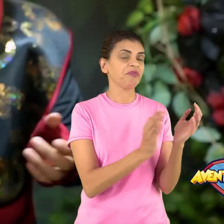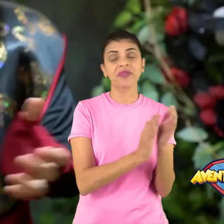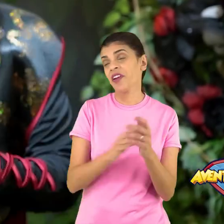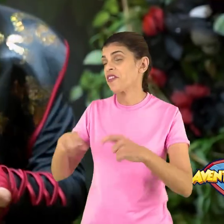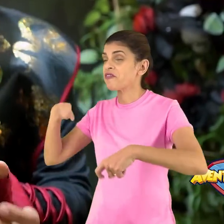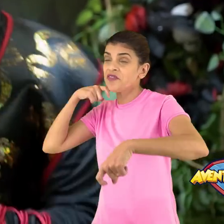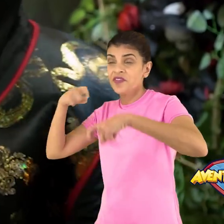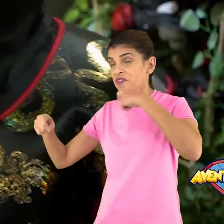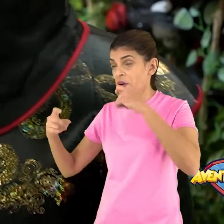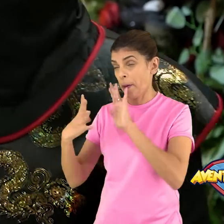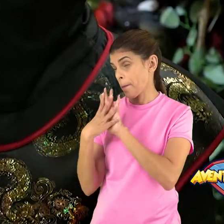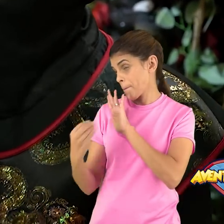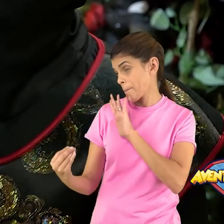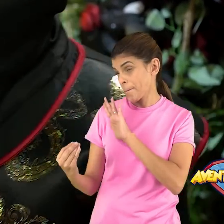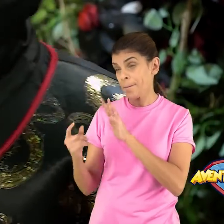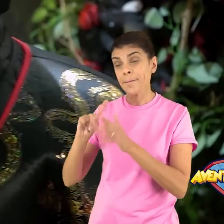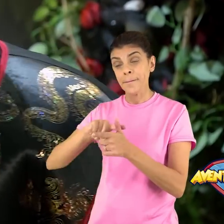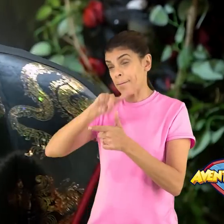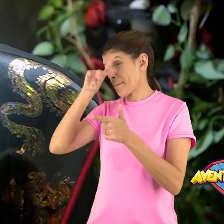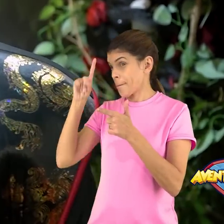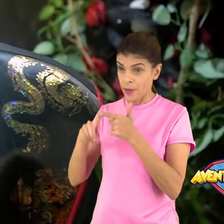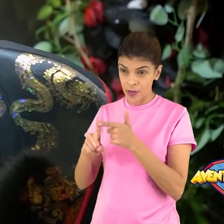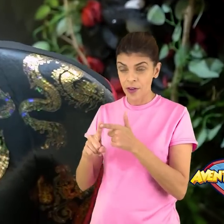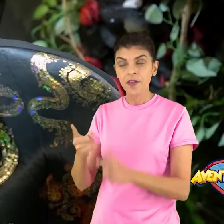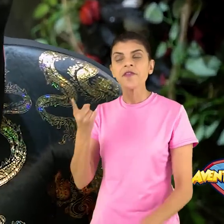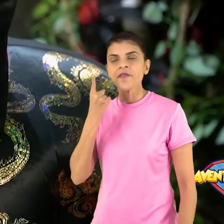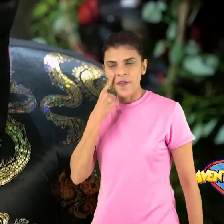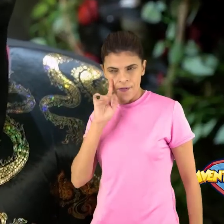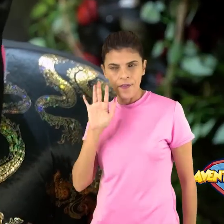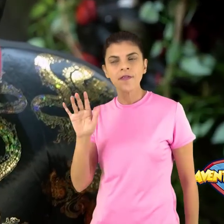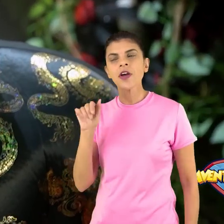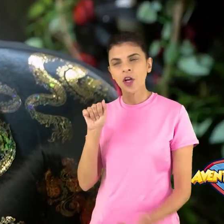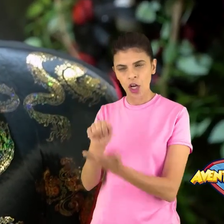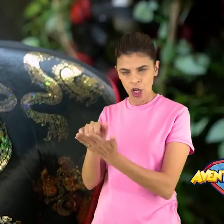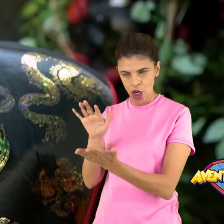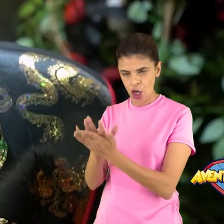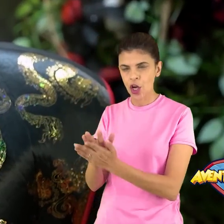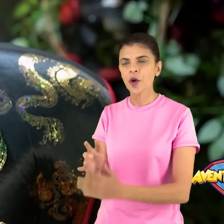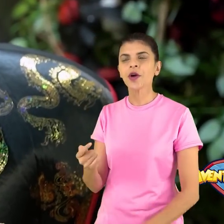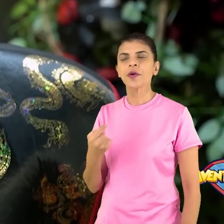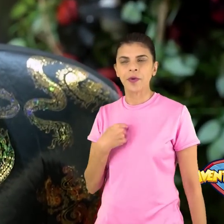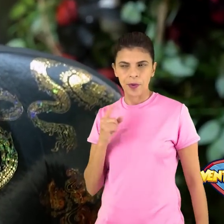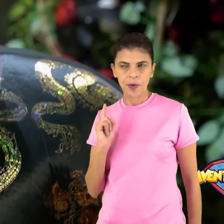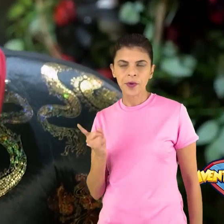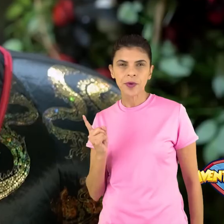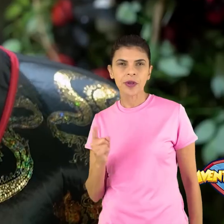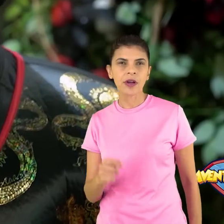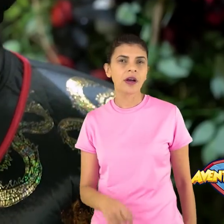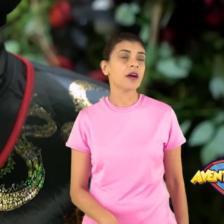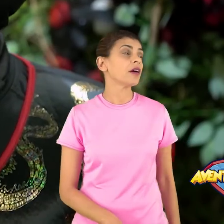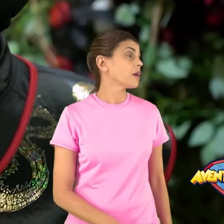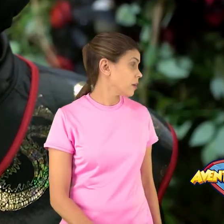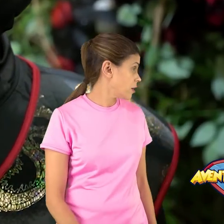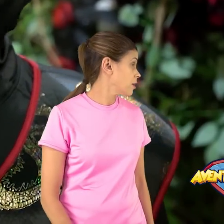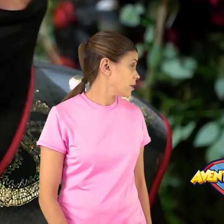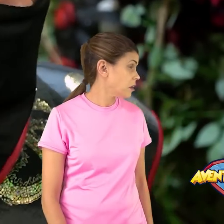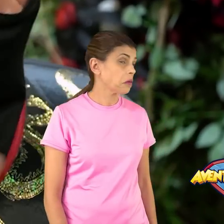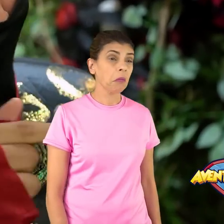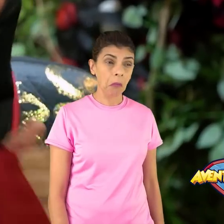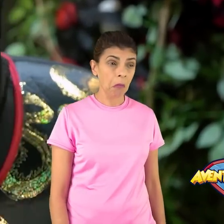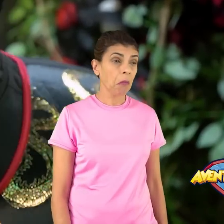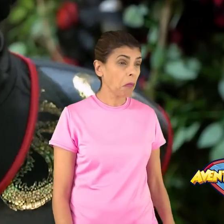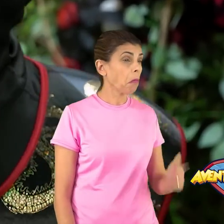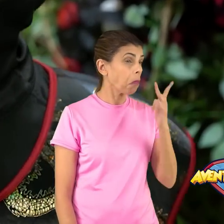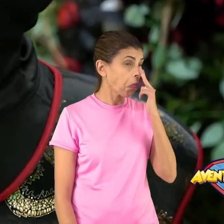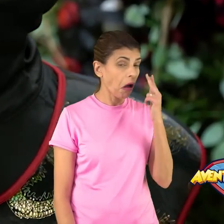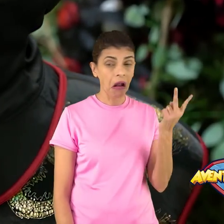Vampi, se você me imitar mais uma vez, você vai se ver comigo. É,